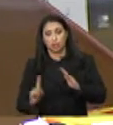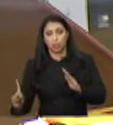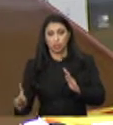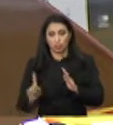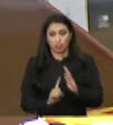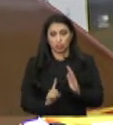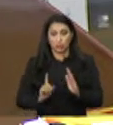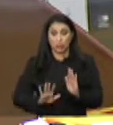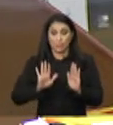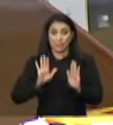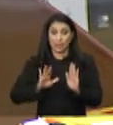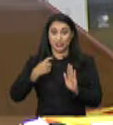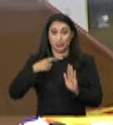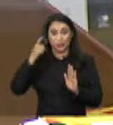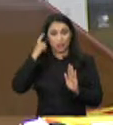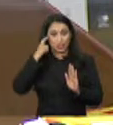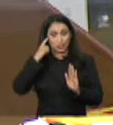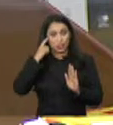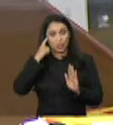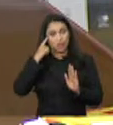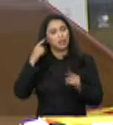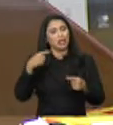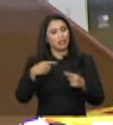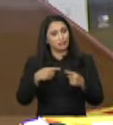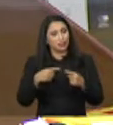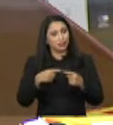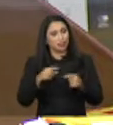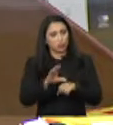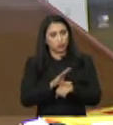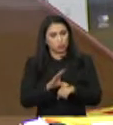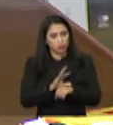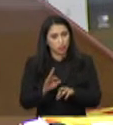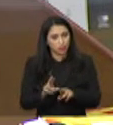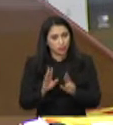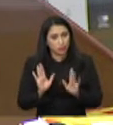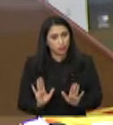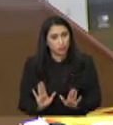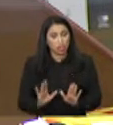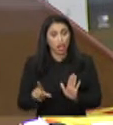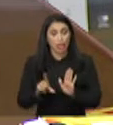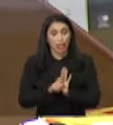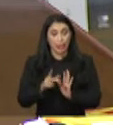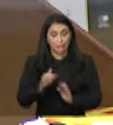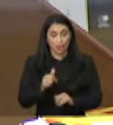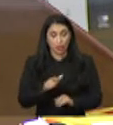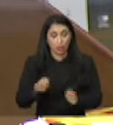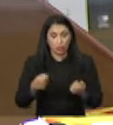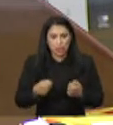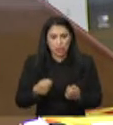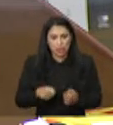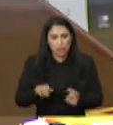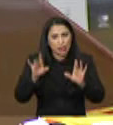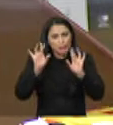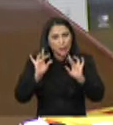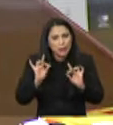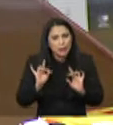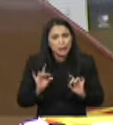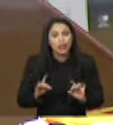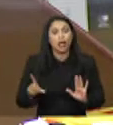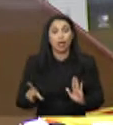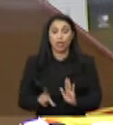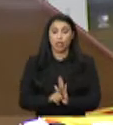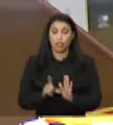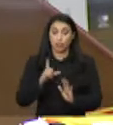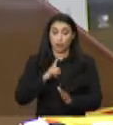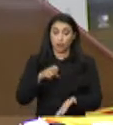essa não é a melhor interpretação do dispositivo constitucional lei penal a que precisa ser compreendida em seu sentido mais profundo como